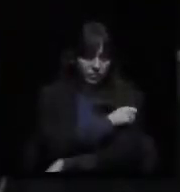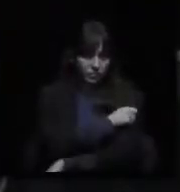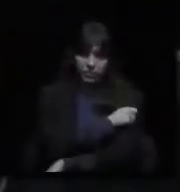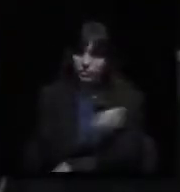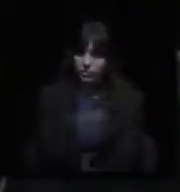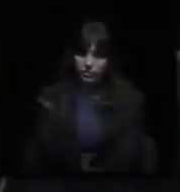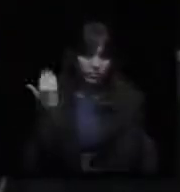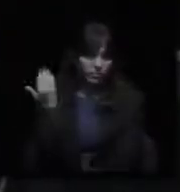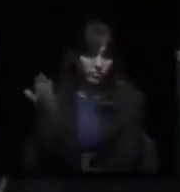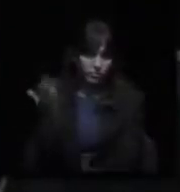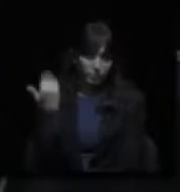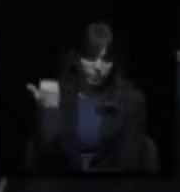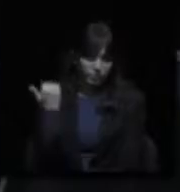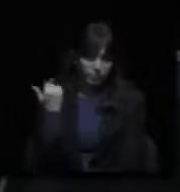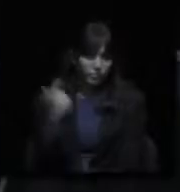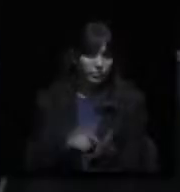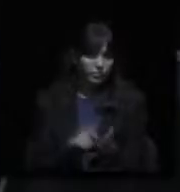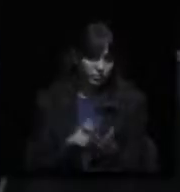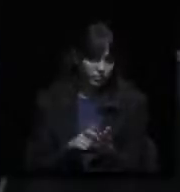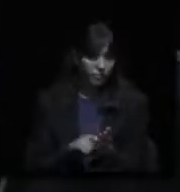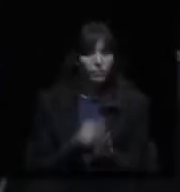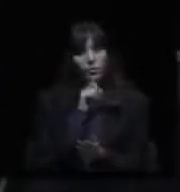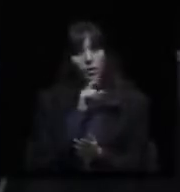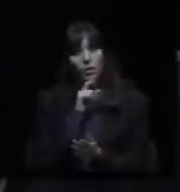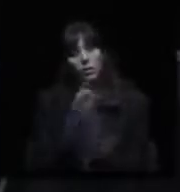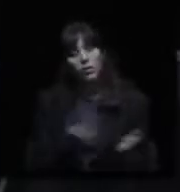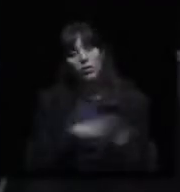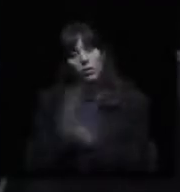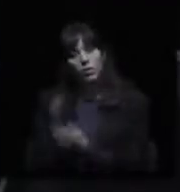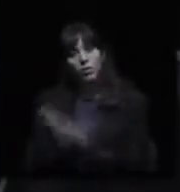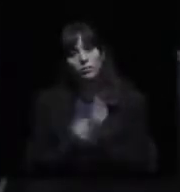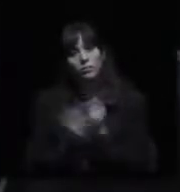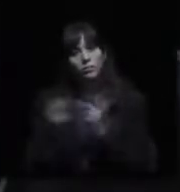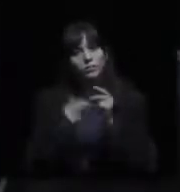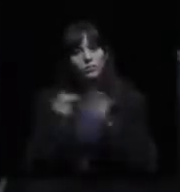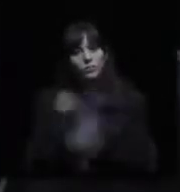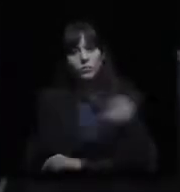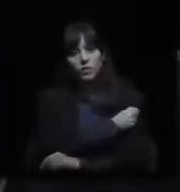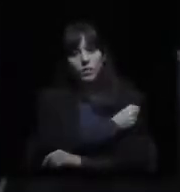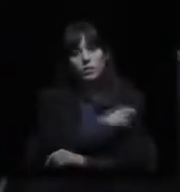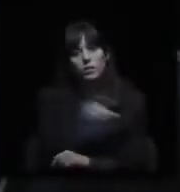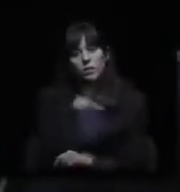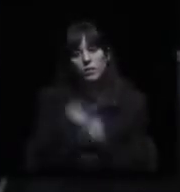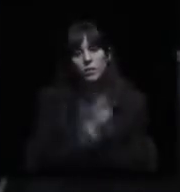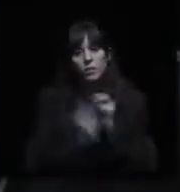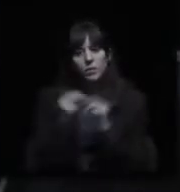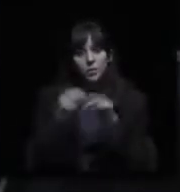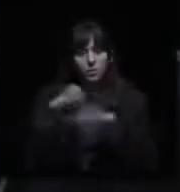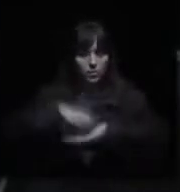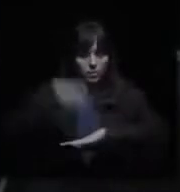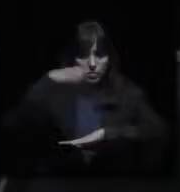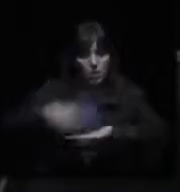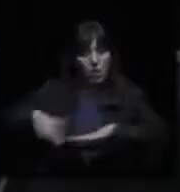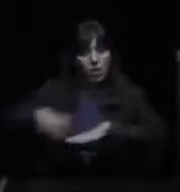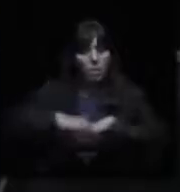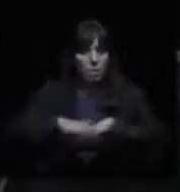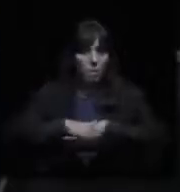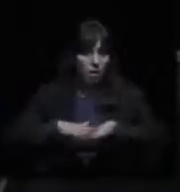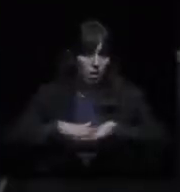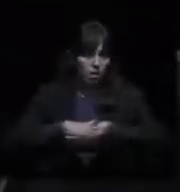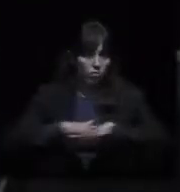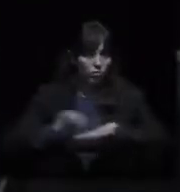muito aquém do que é necessário e possível, em concreto na construção de habitação e na reabilitação de edifícios em bairros